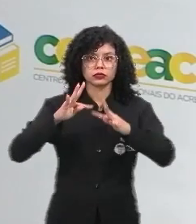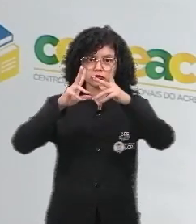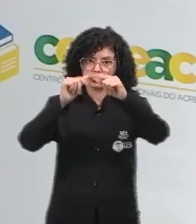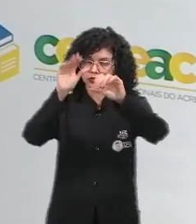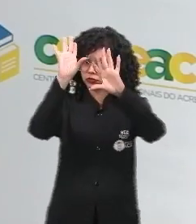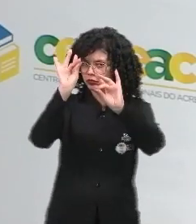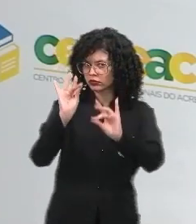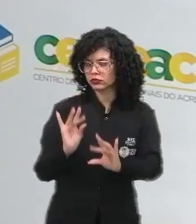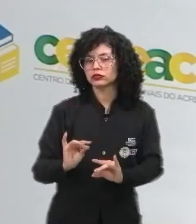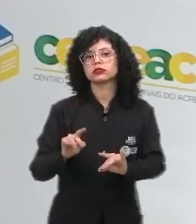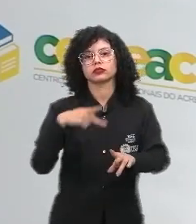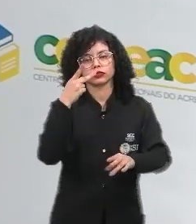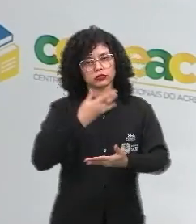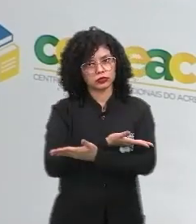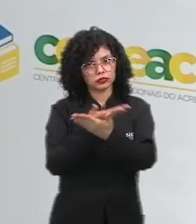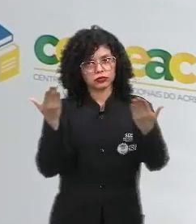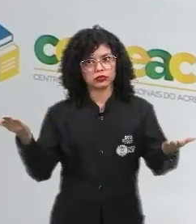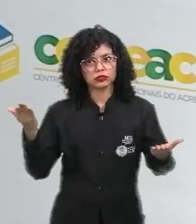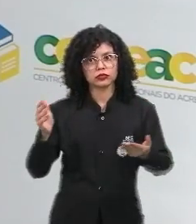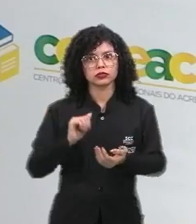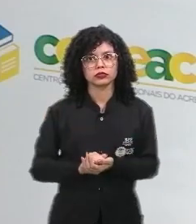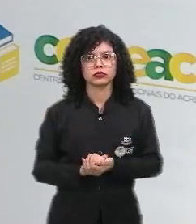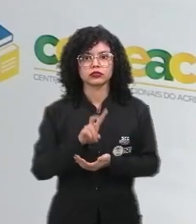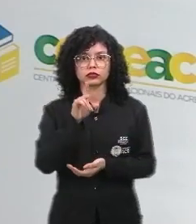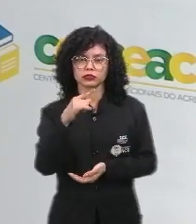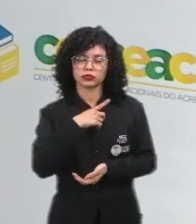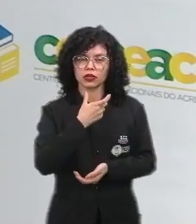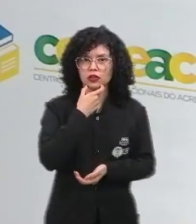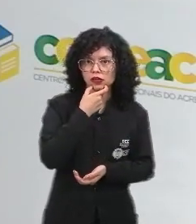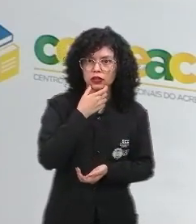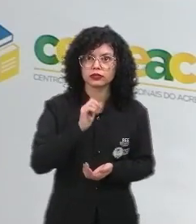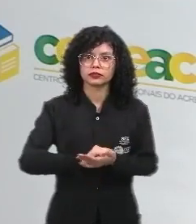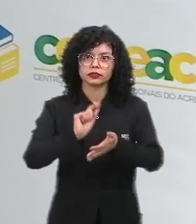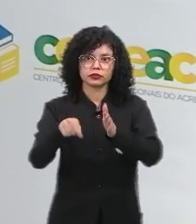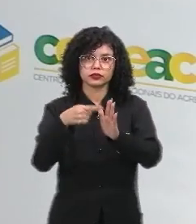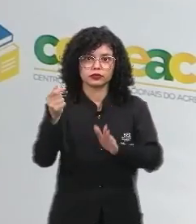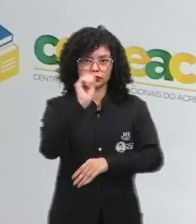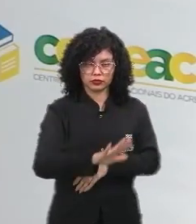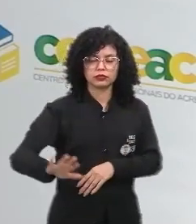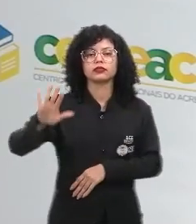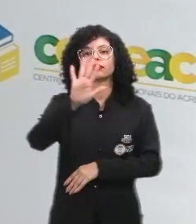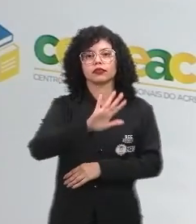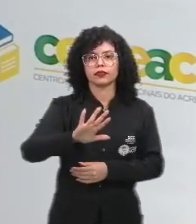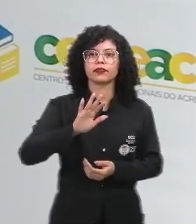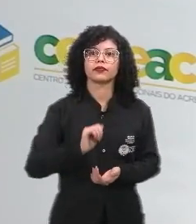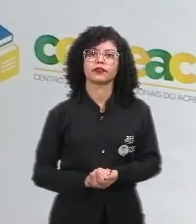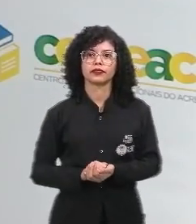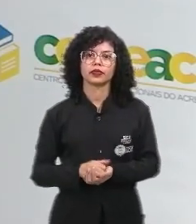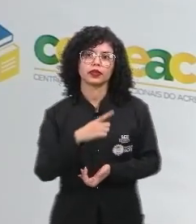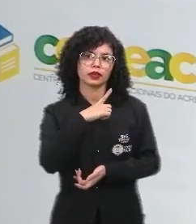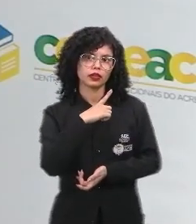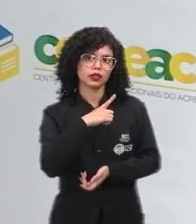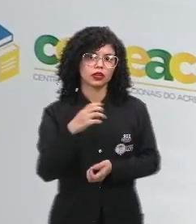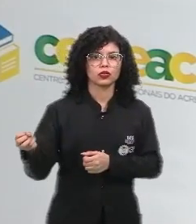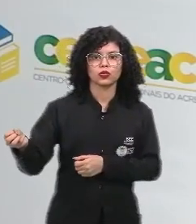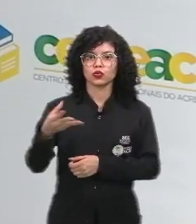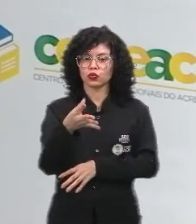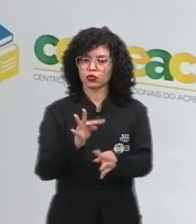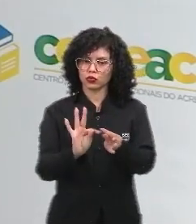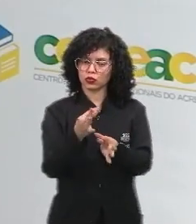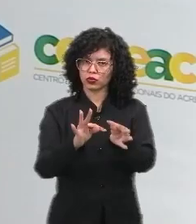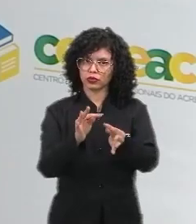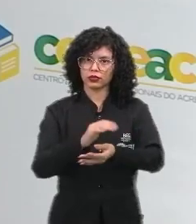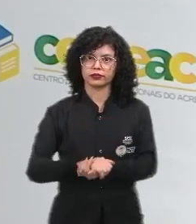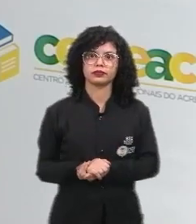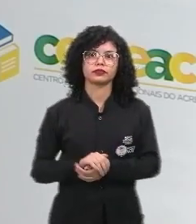essas questões que eu acabei de citar vão levar a Inglaterra a ser a primeira nação a investir nas inovações